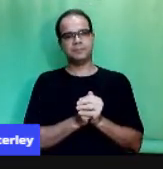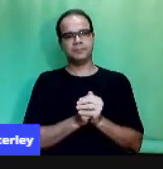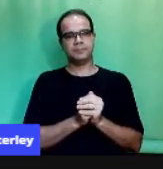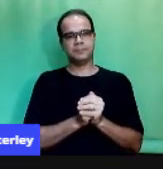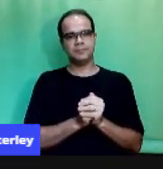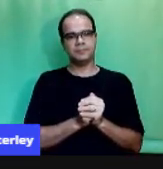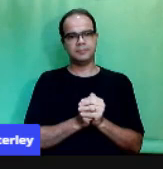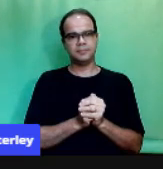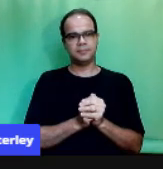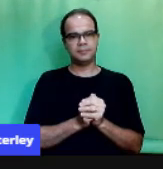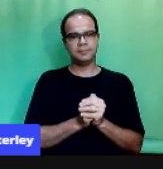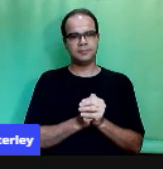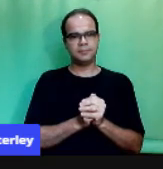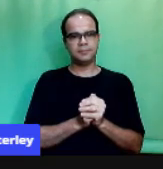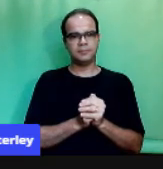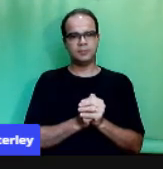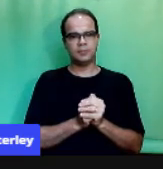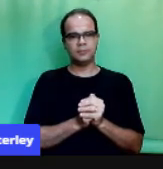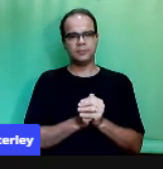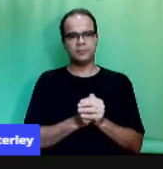bem?